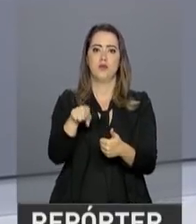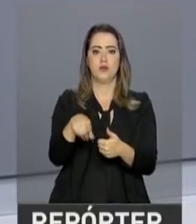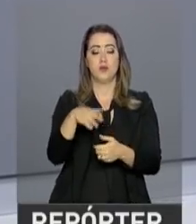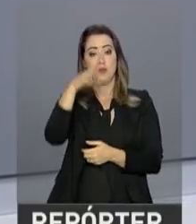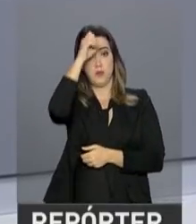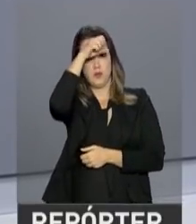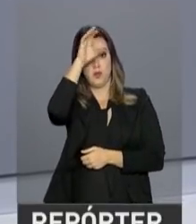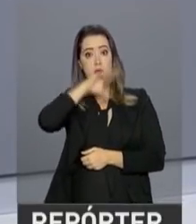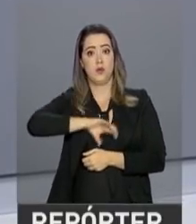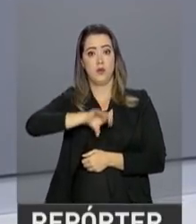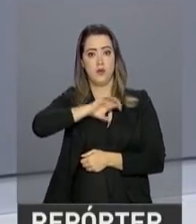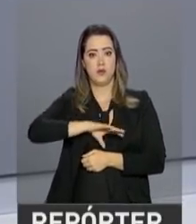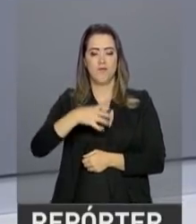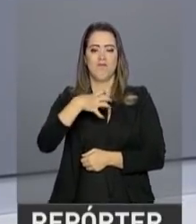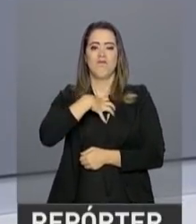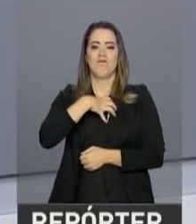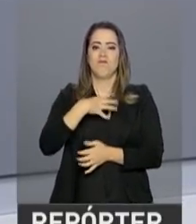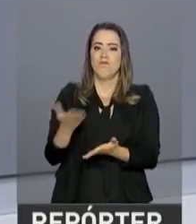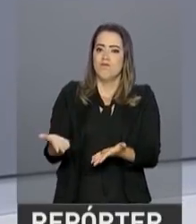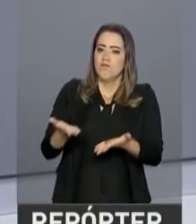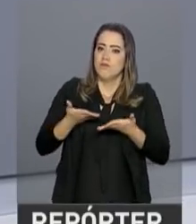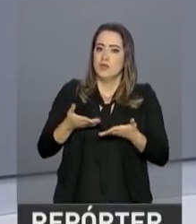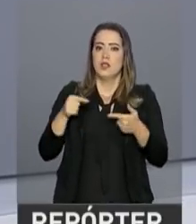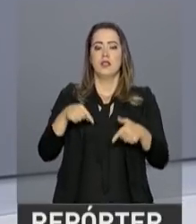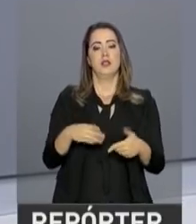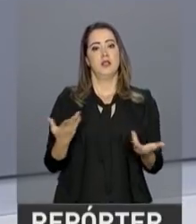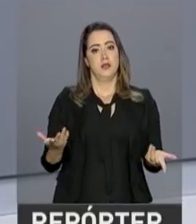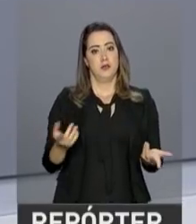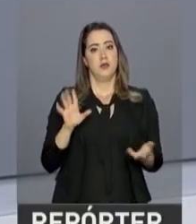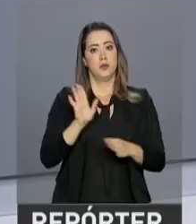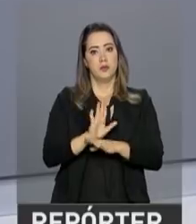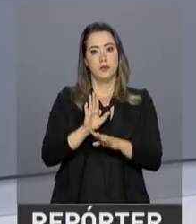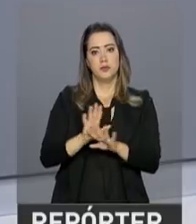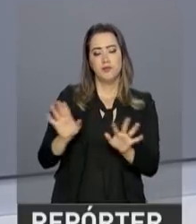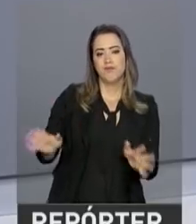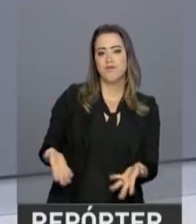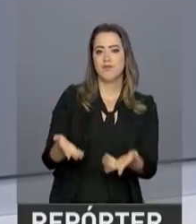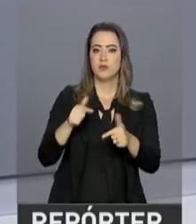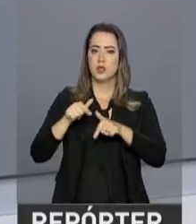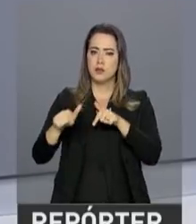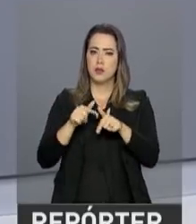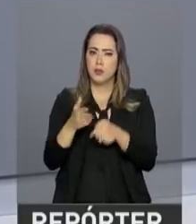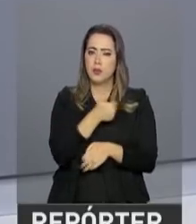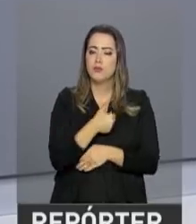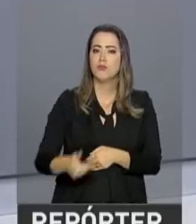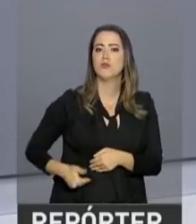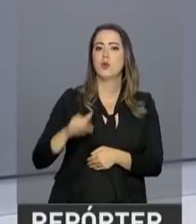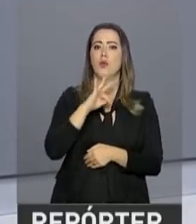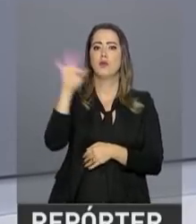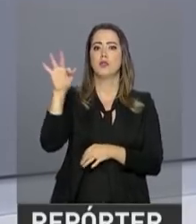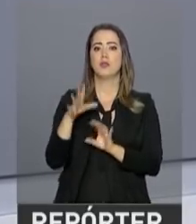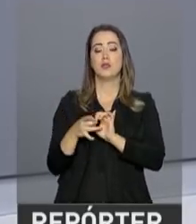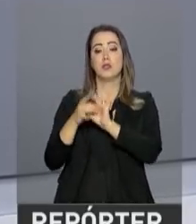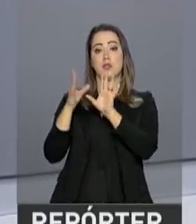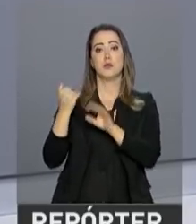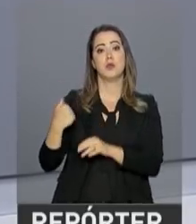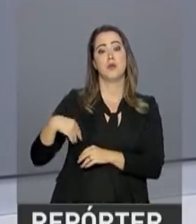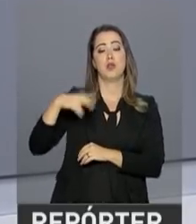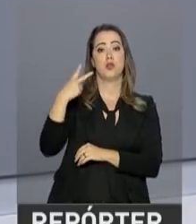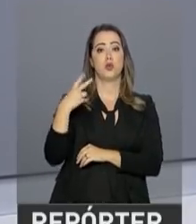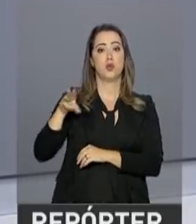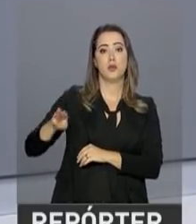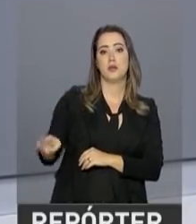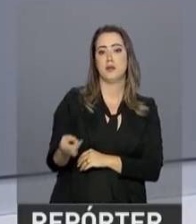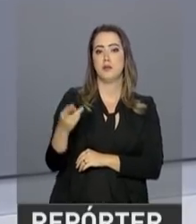que aprendam português e se sintam acolhidas por aqui pra ajudar nessa tarefa o governo federal liberou mais de dois milhões